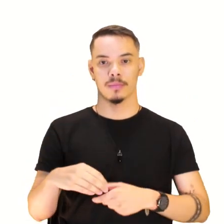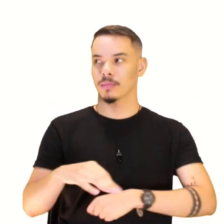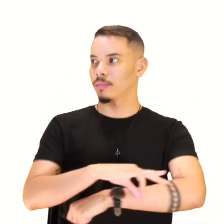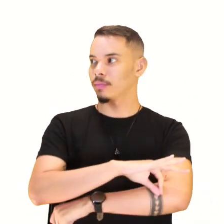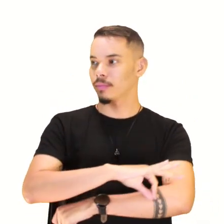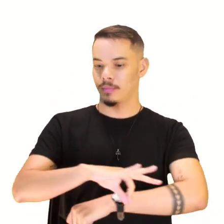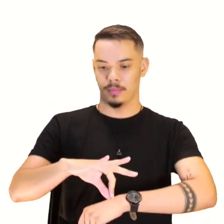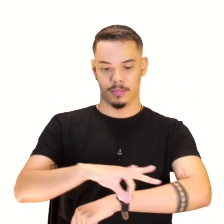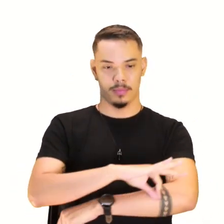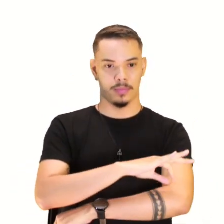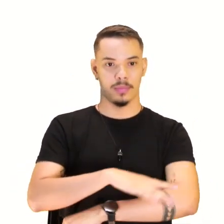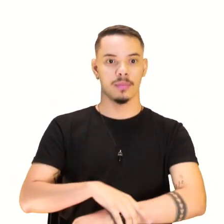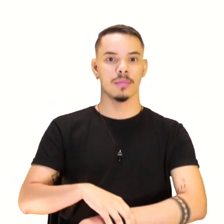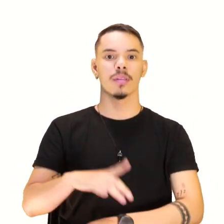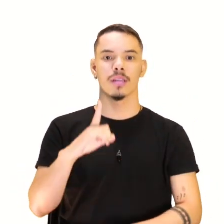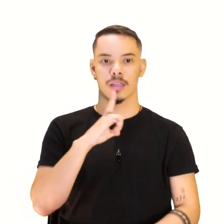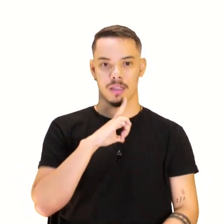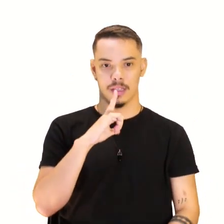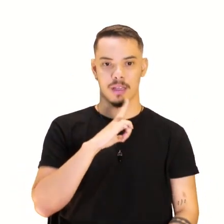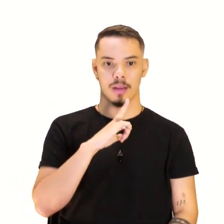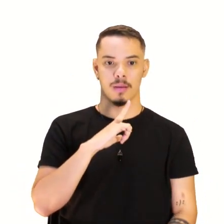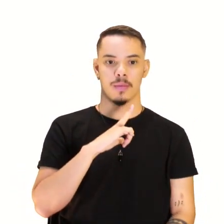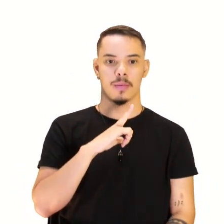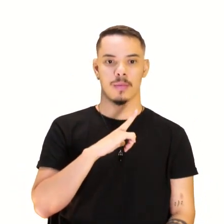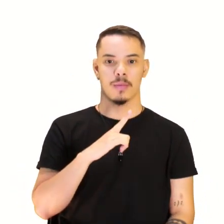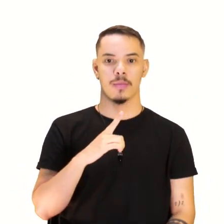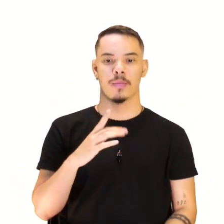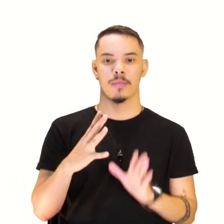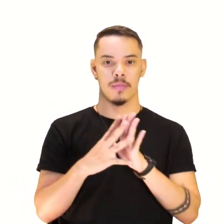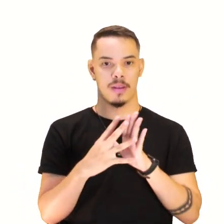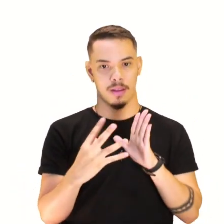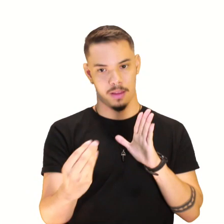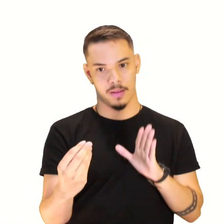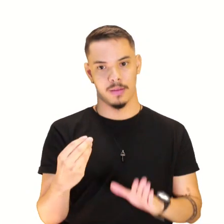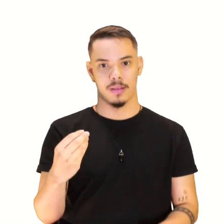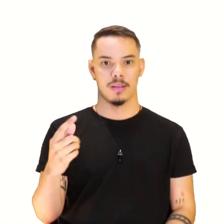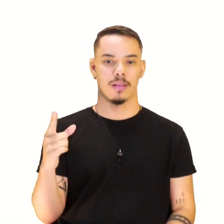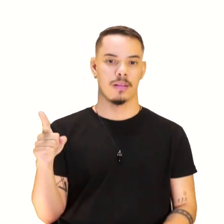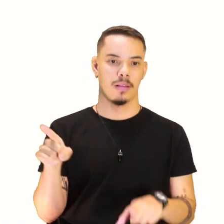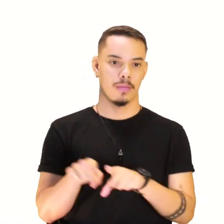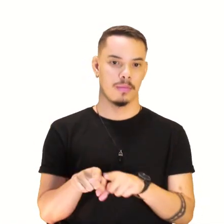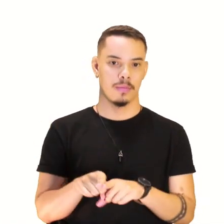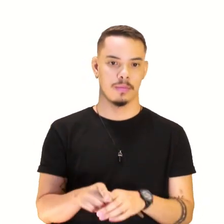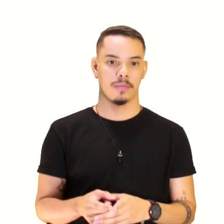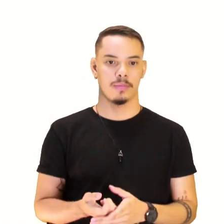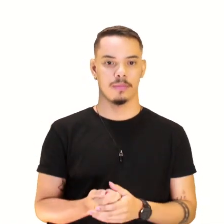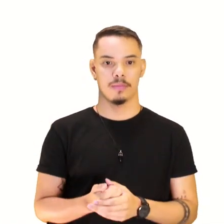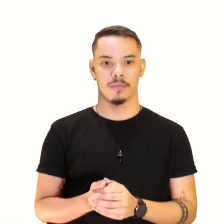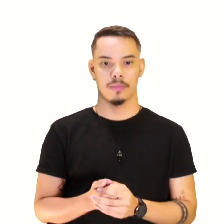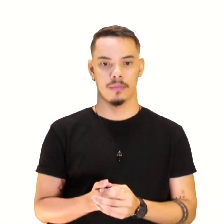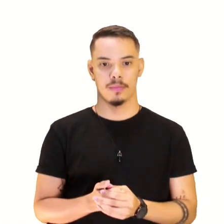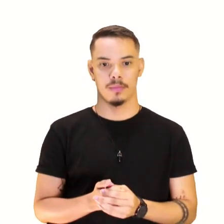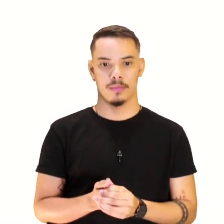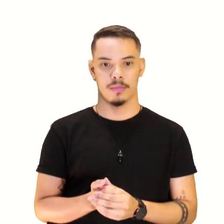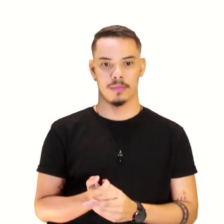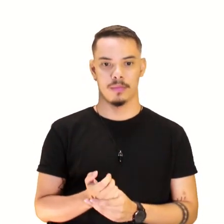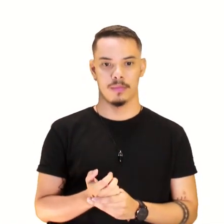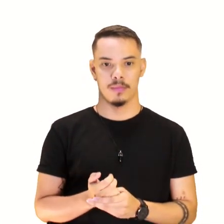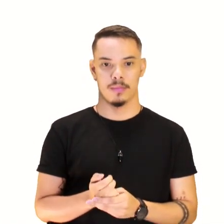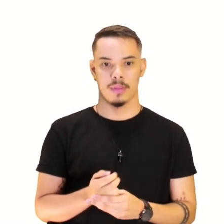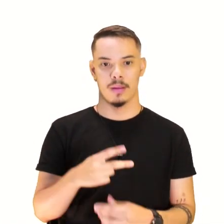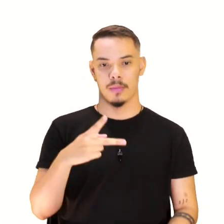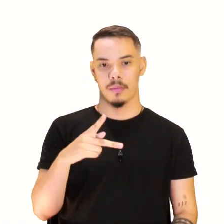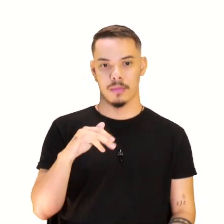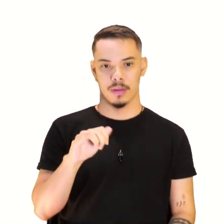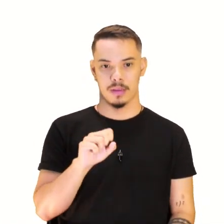né, um padrão bem definido. Tem o piso e tem o espelho, né? A parte que a gente pisa aqui é chamada de piso e a parte que é